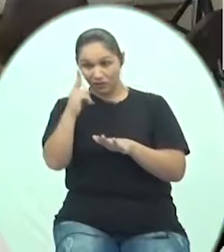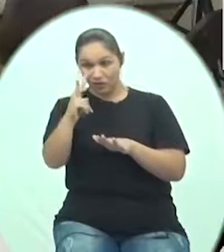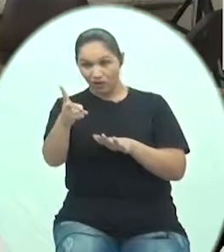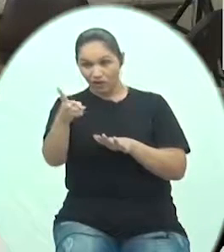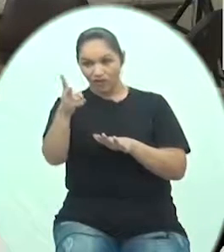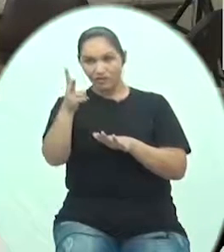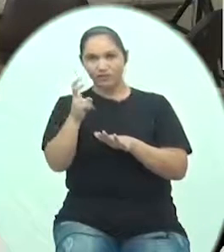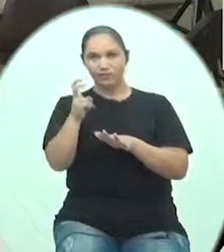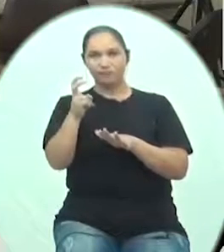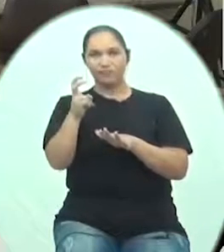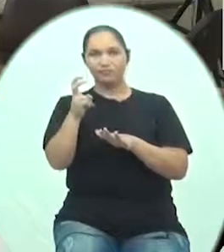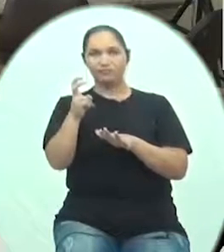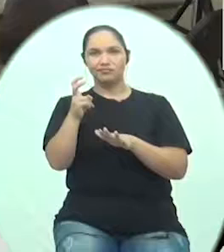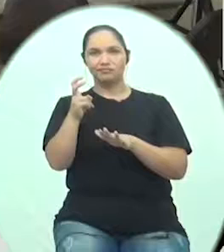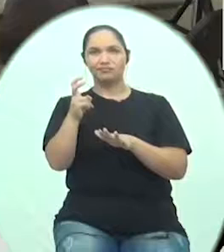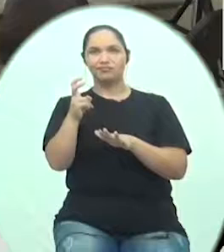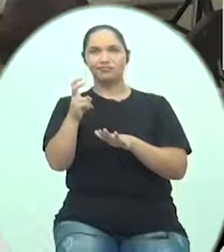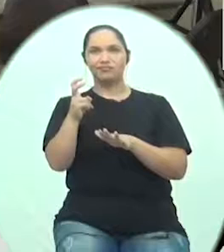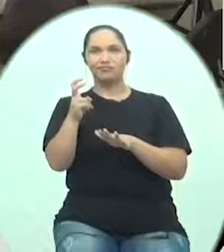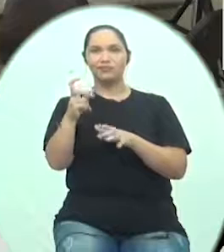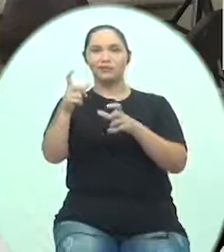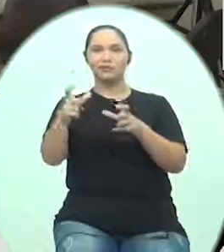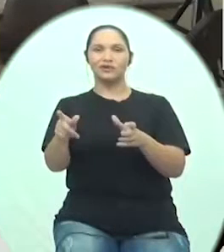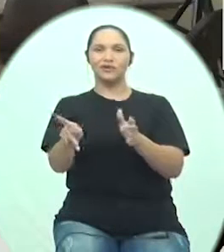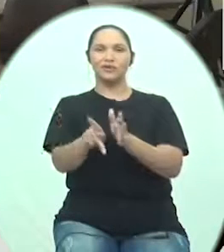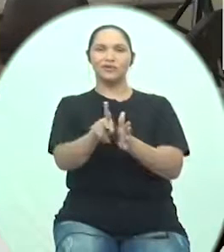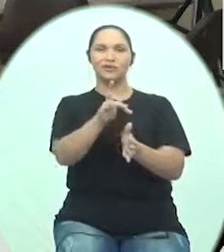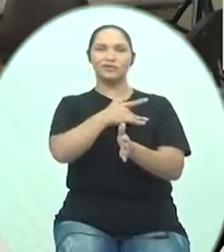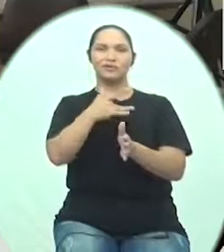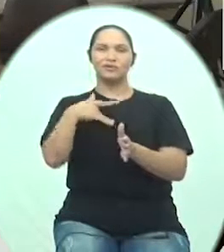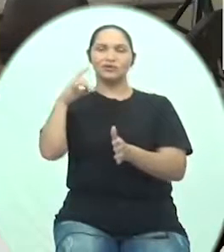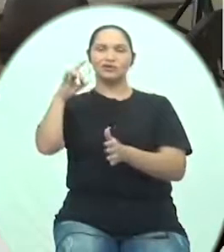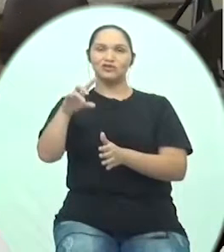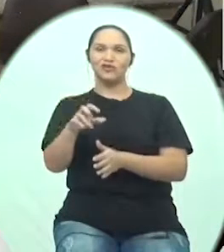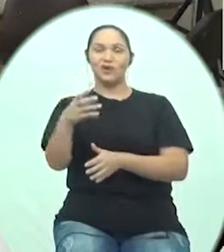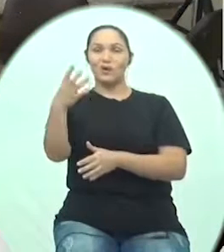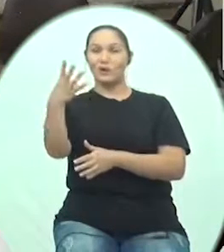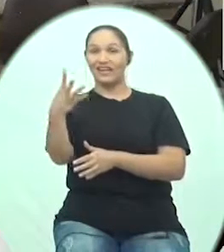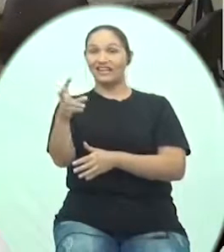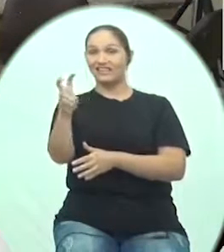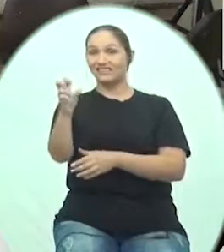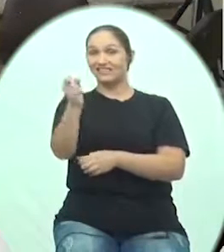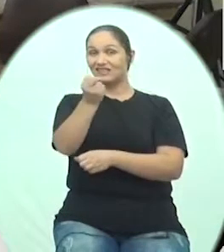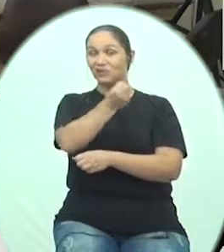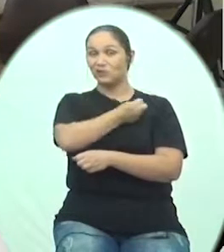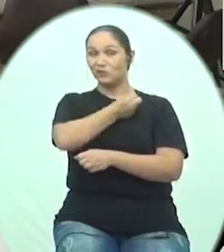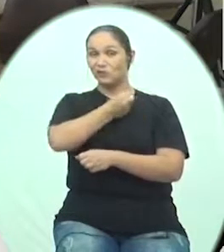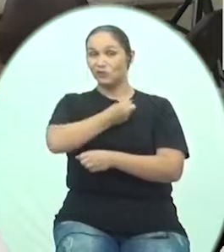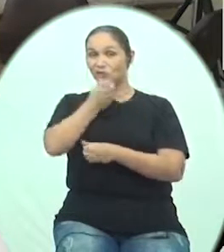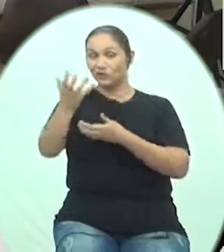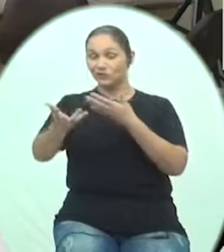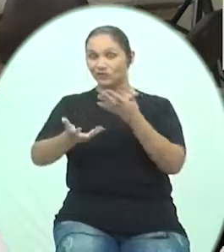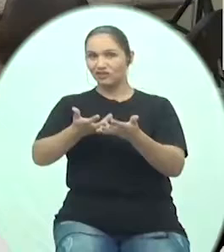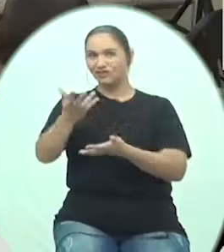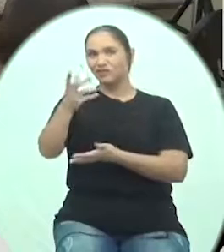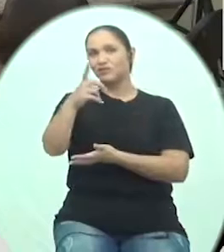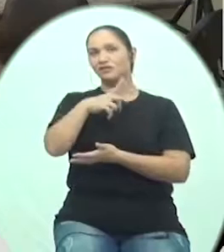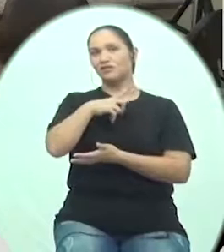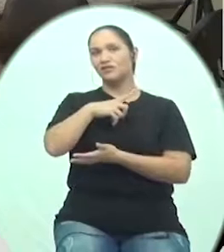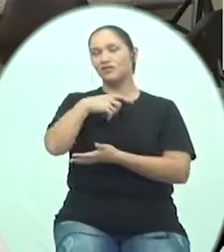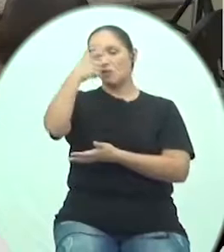entregando apenas 45 números para consulta então viemos ali de madrugada